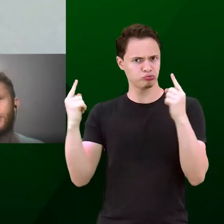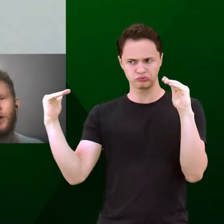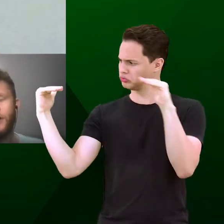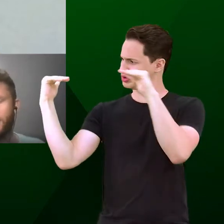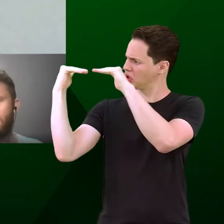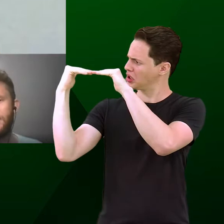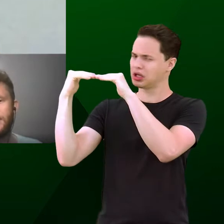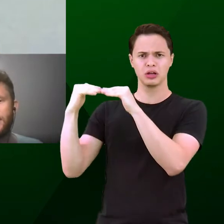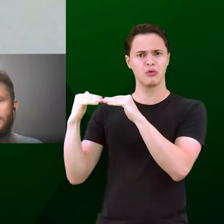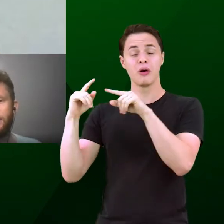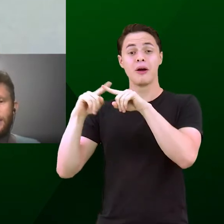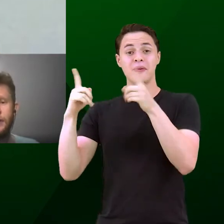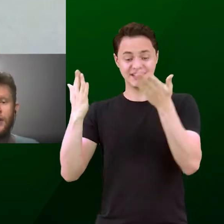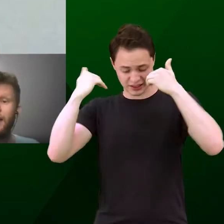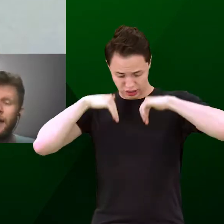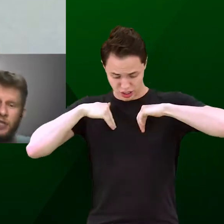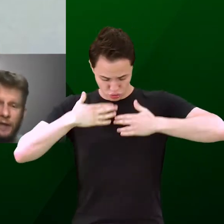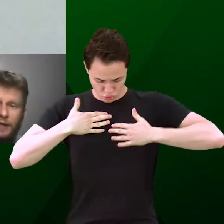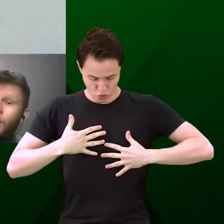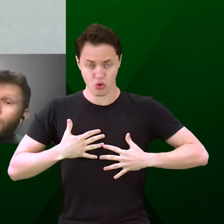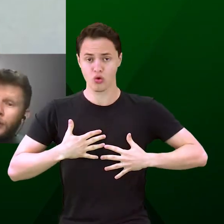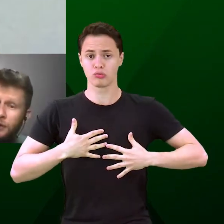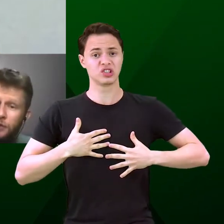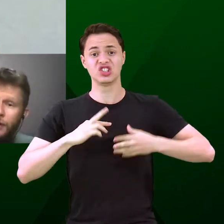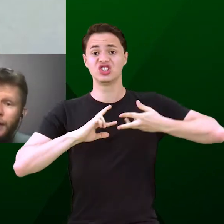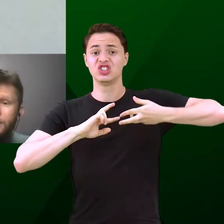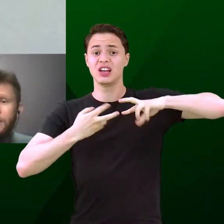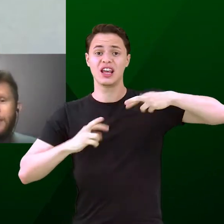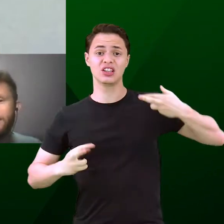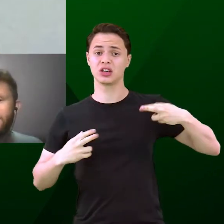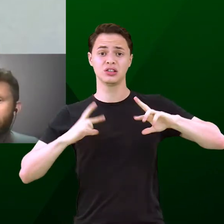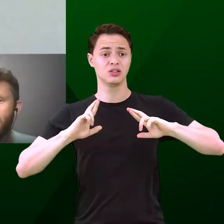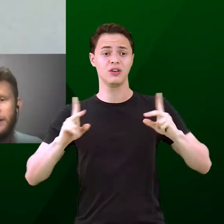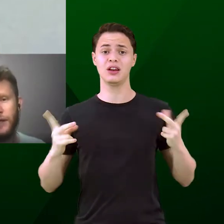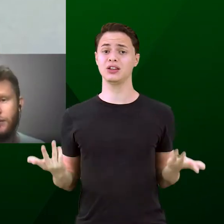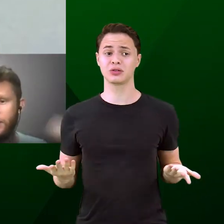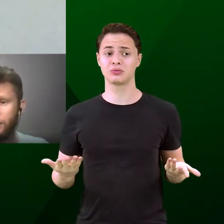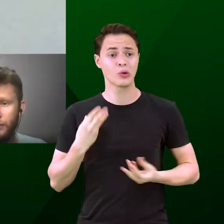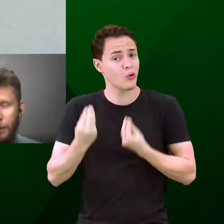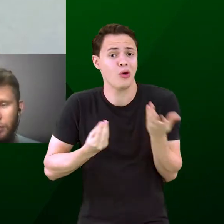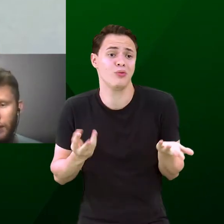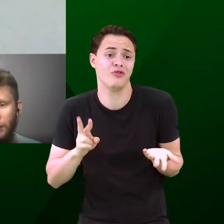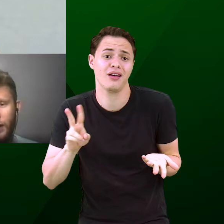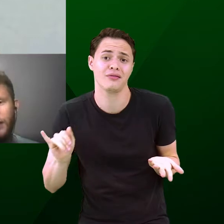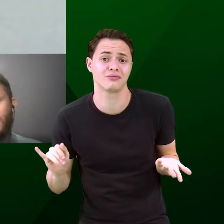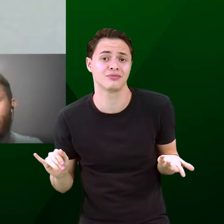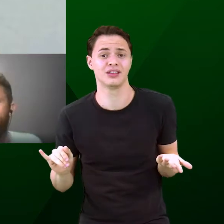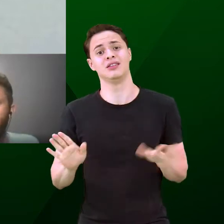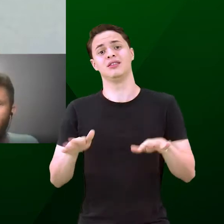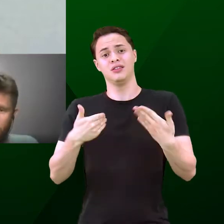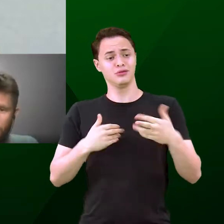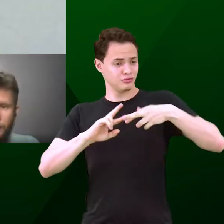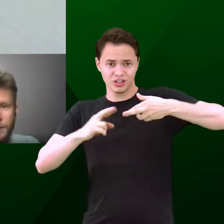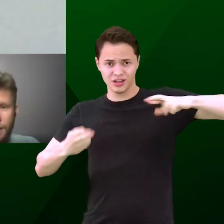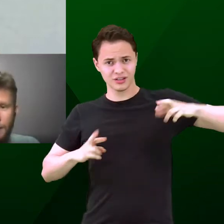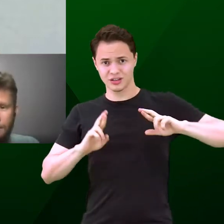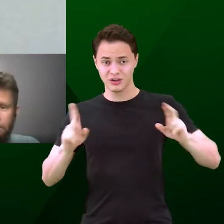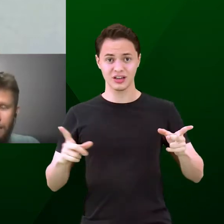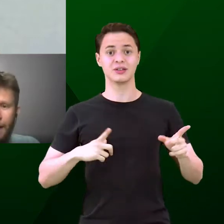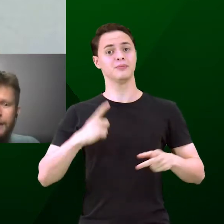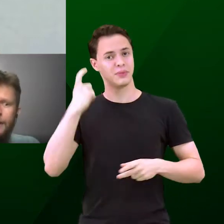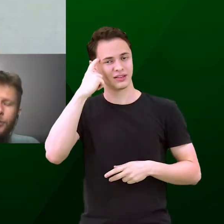o que acontece, mas sim nos cuidados, no porquê que a gente corre, como correr, né, o que a gente tem que pensar antes